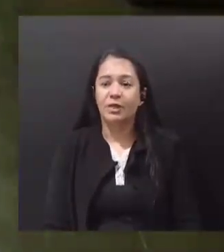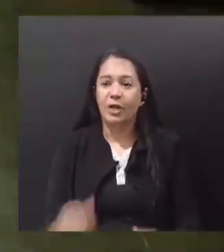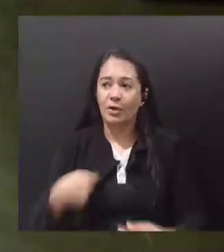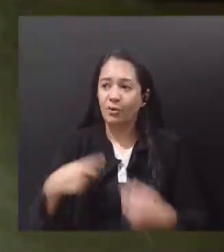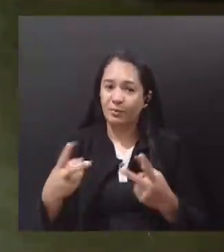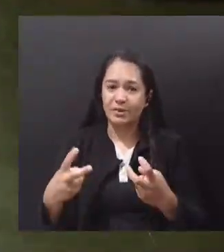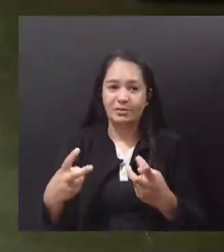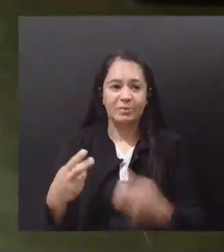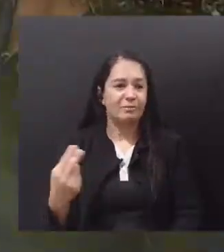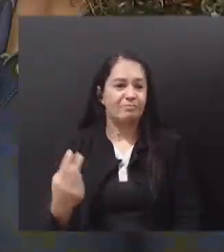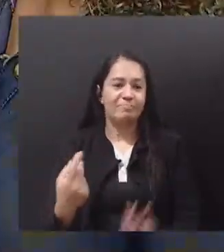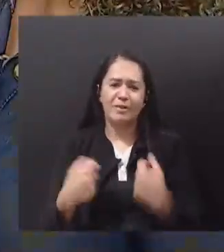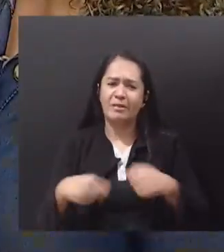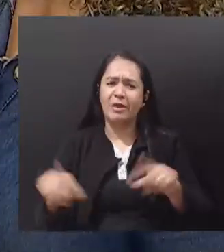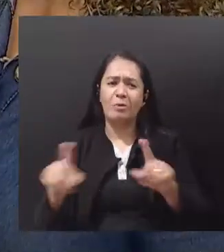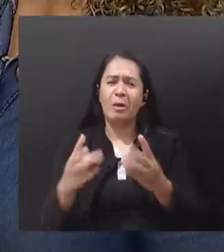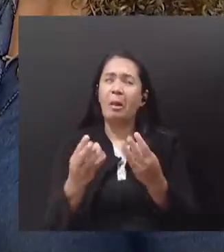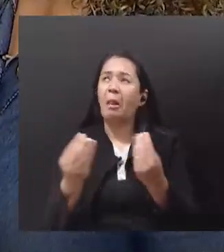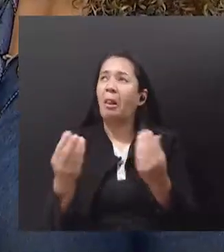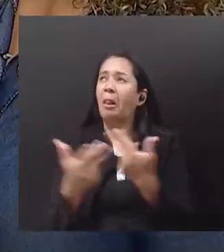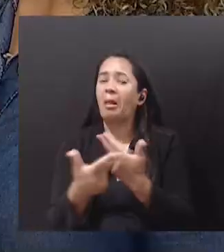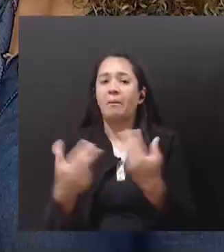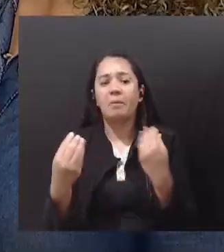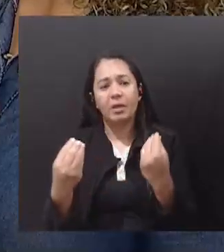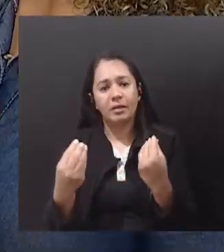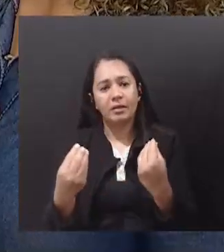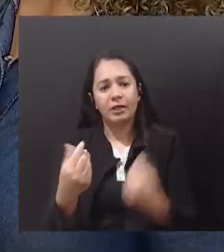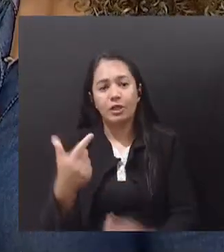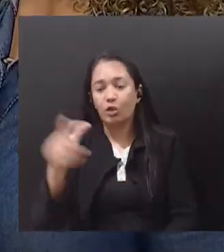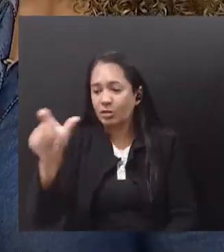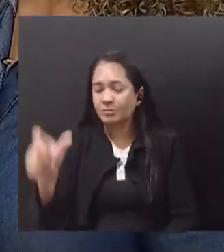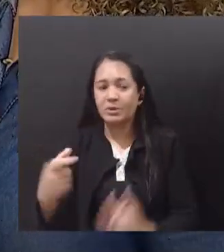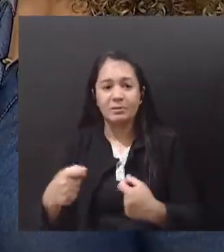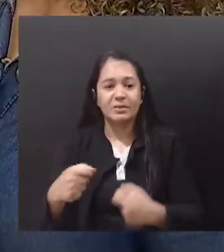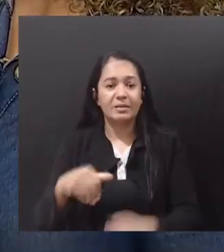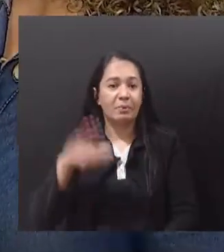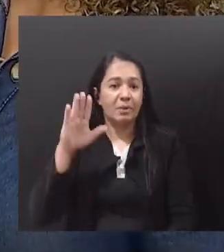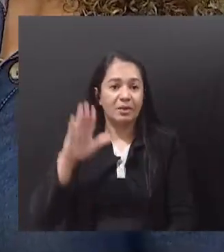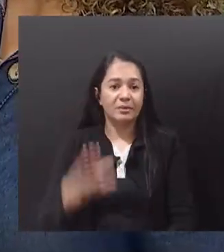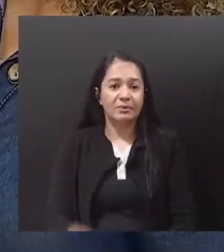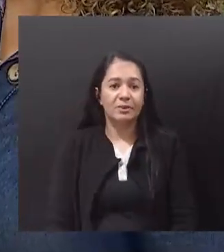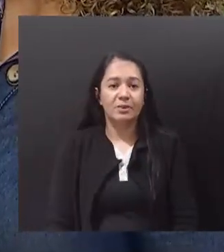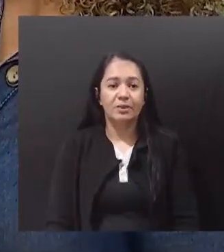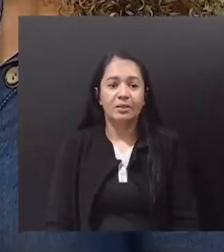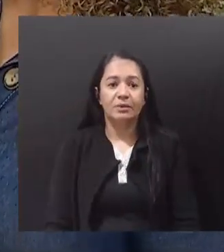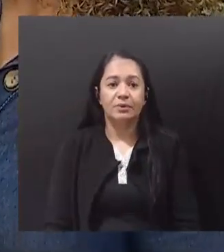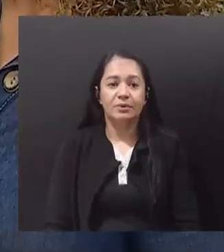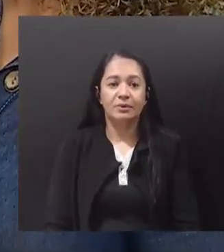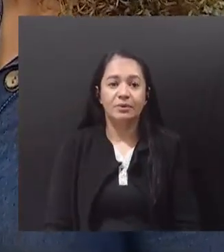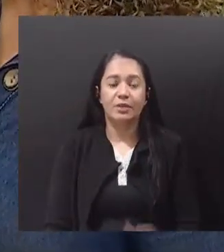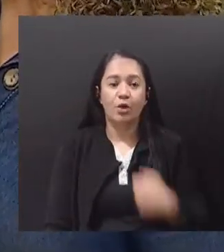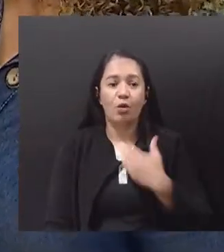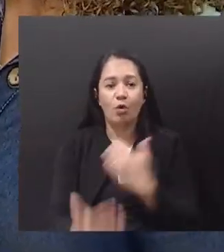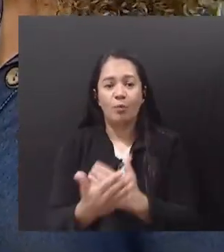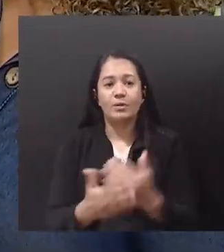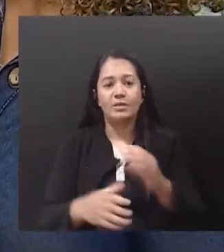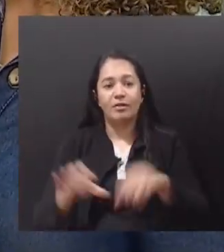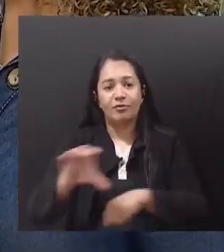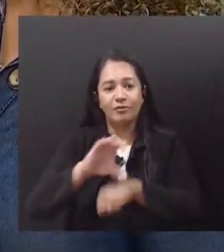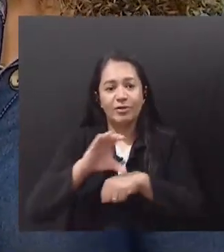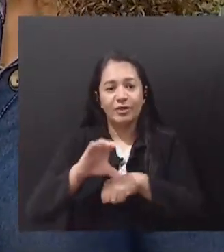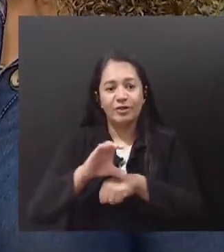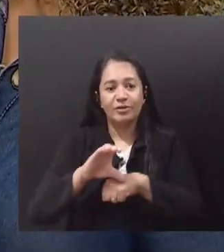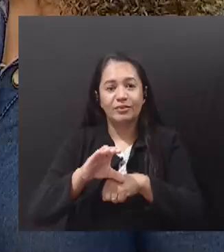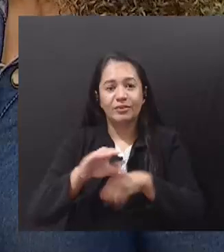pena, né? Tanta coisa para outras pessoas precisam muito, né? Inclusive eu comecei a fazer um curso de corte e